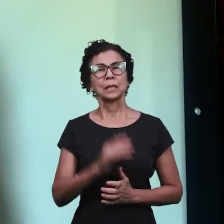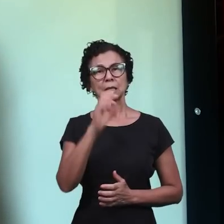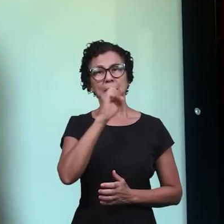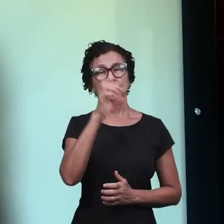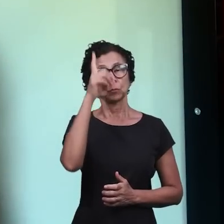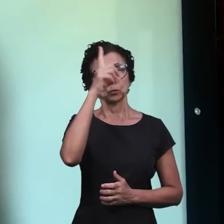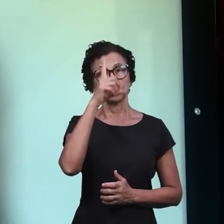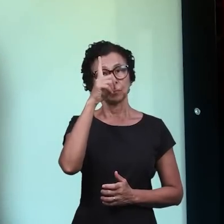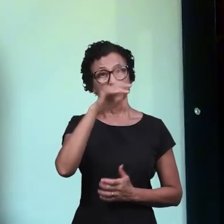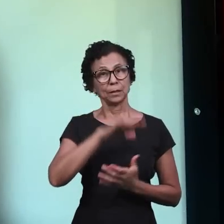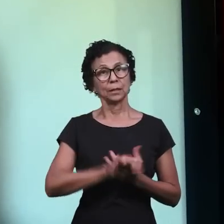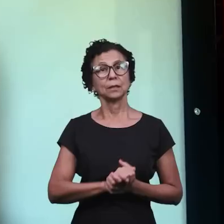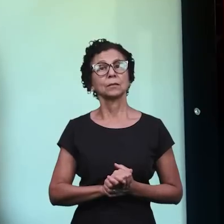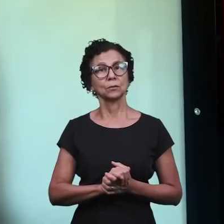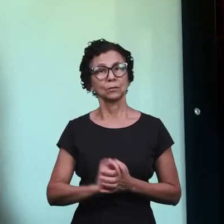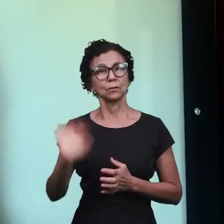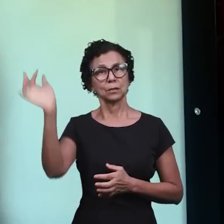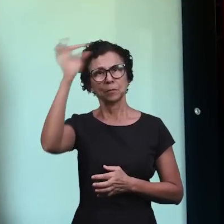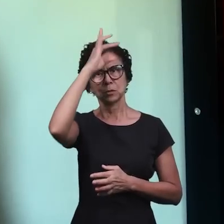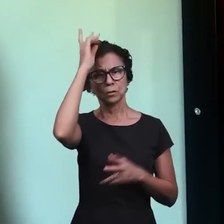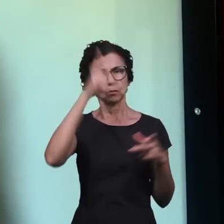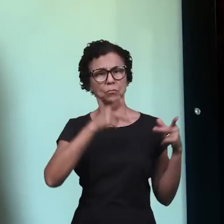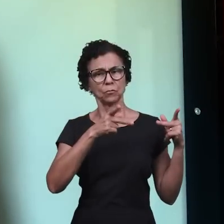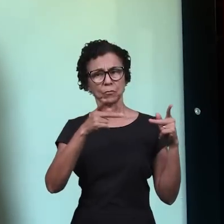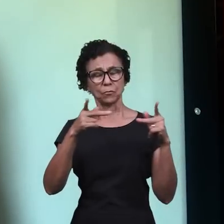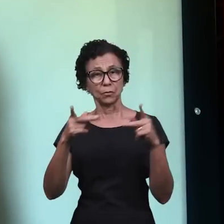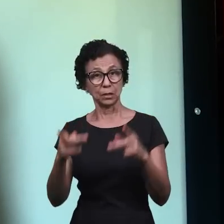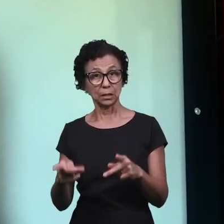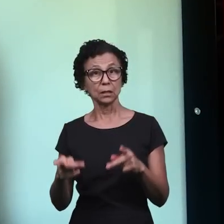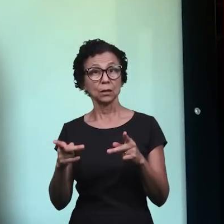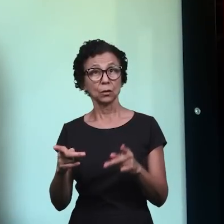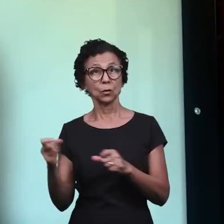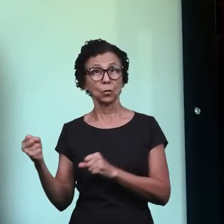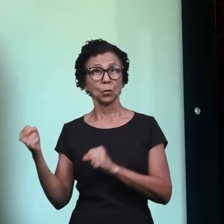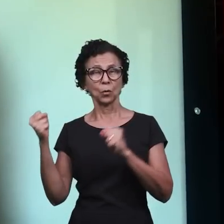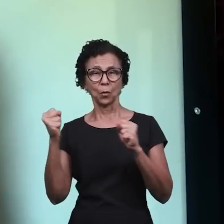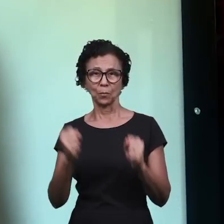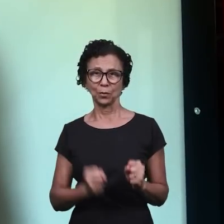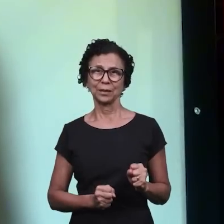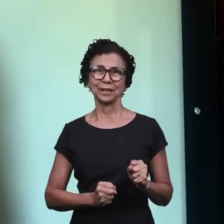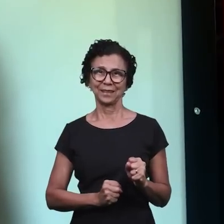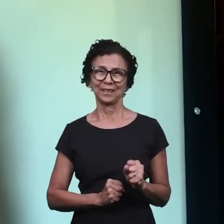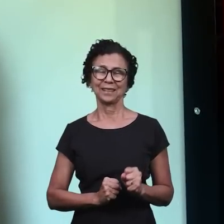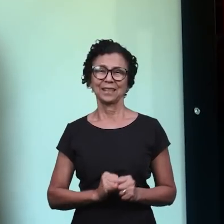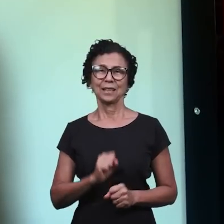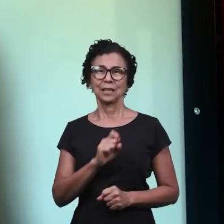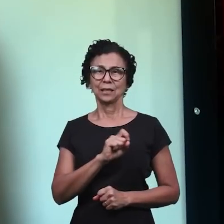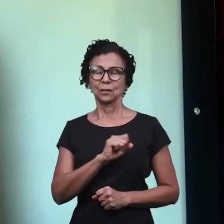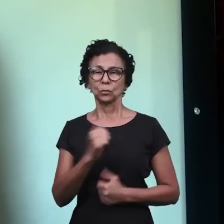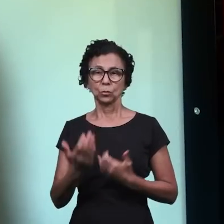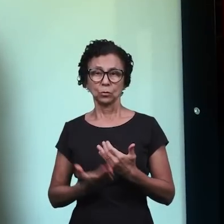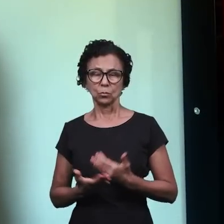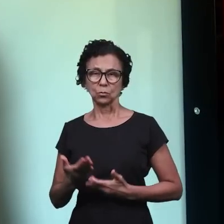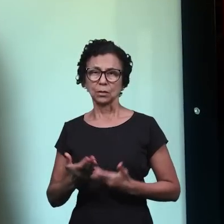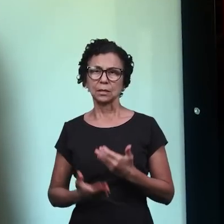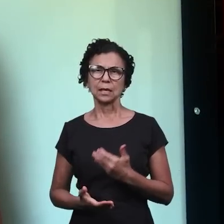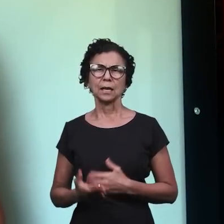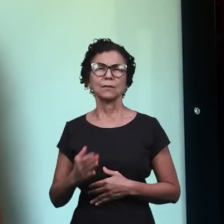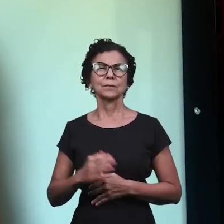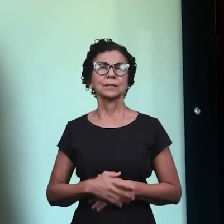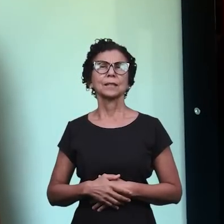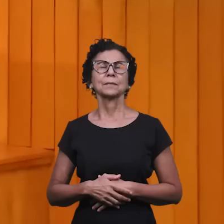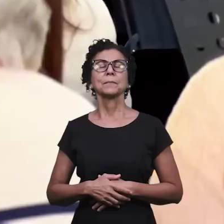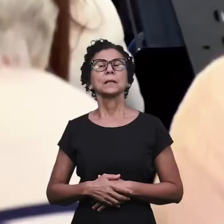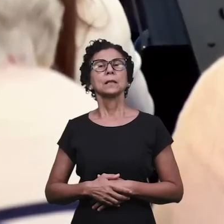domingo foram marcados por uma visitação gloriosa do Espírito Santo com um grande quebrantamento dos irmãos, pois muitas batalhas